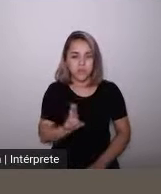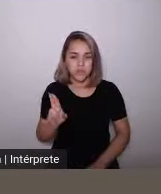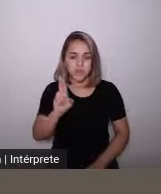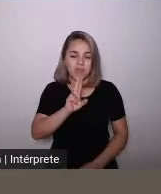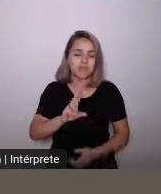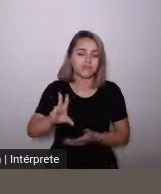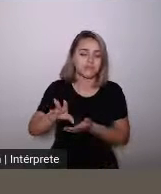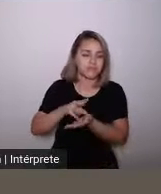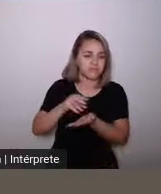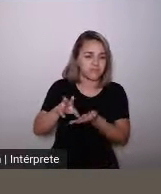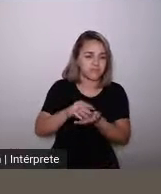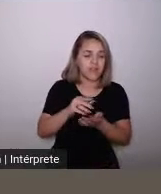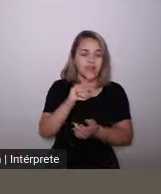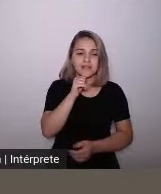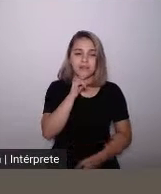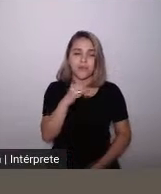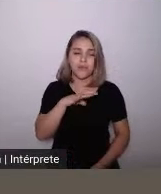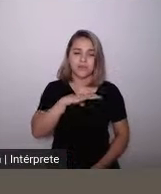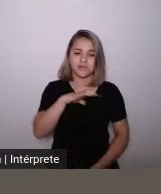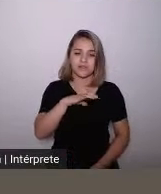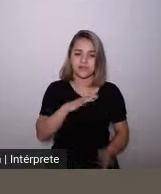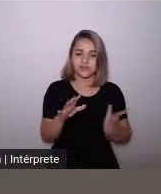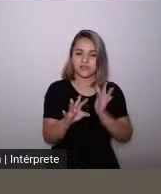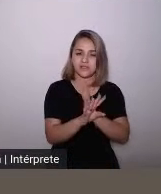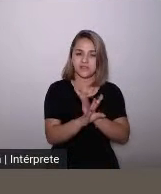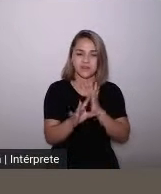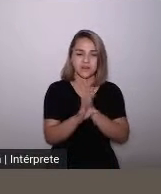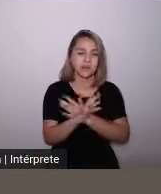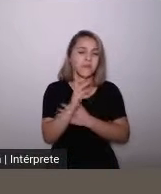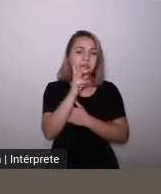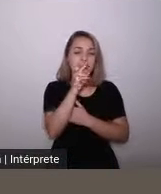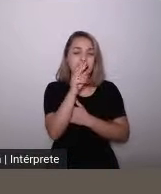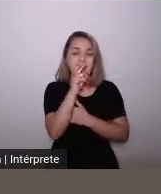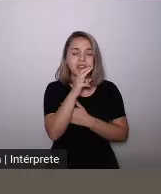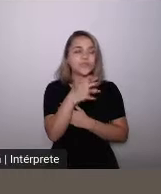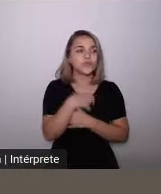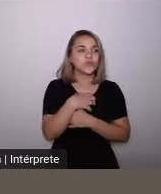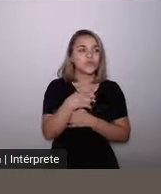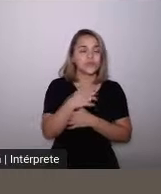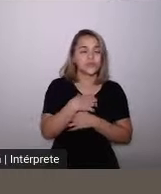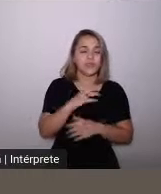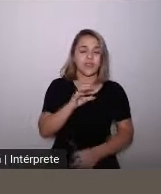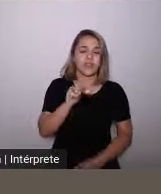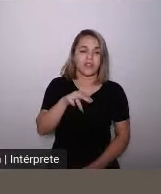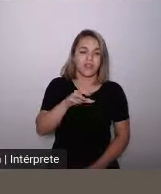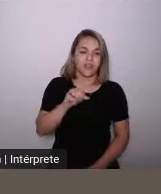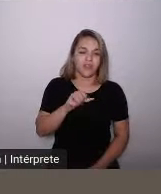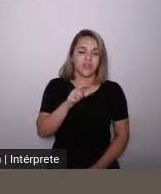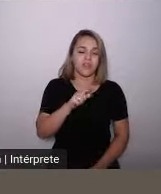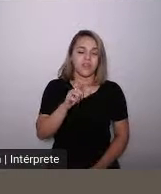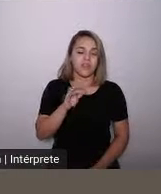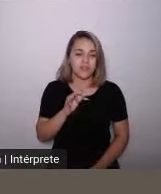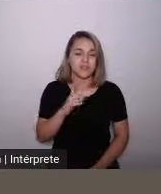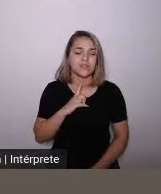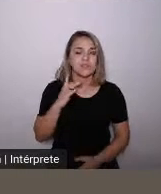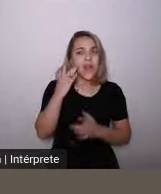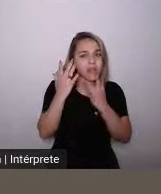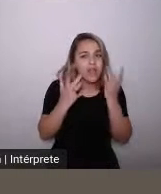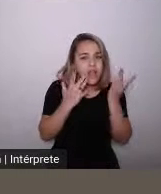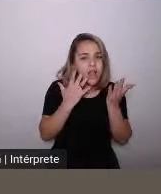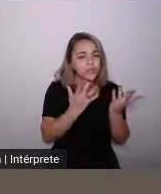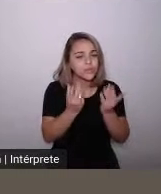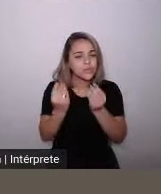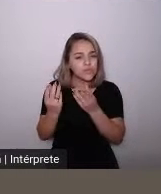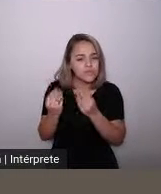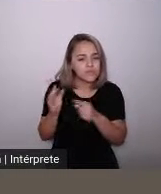A cidade, por exemplo, é um mau arremedo da maneira de Canoudet. Muito teatro, pouco cinema. Aí